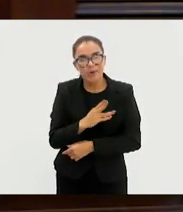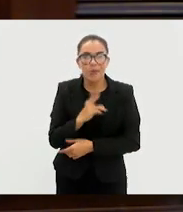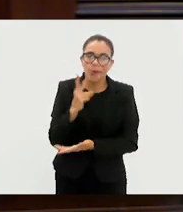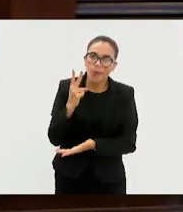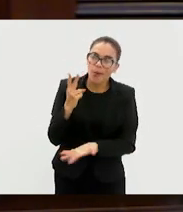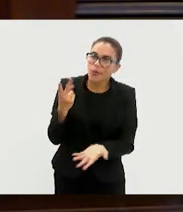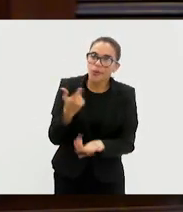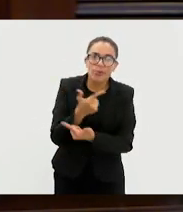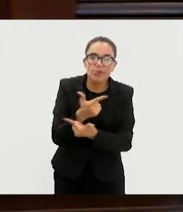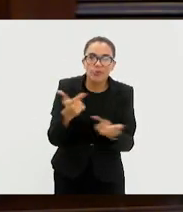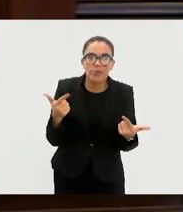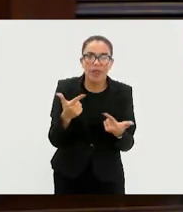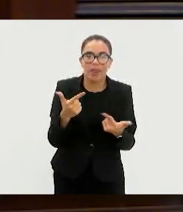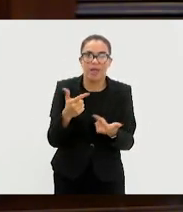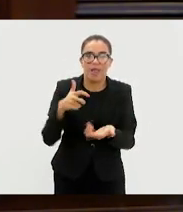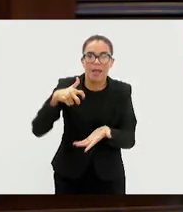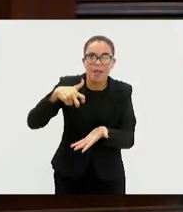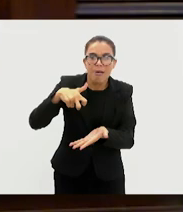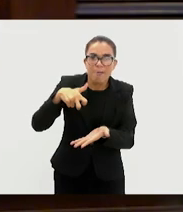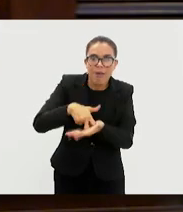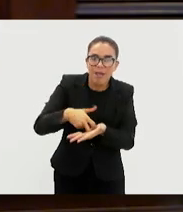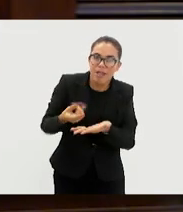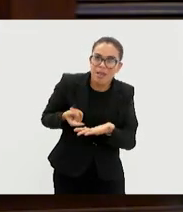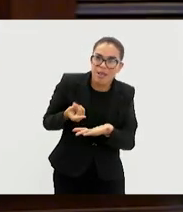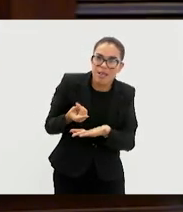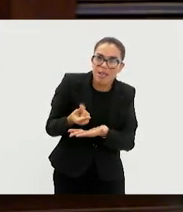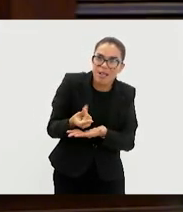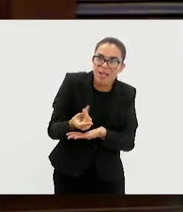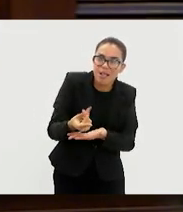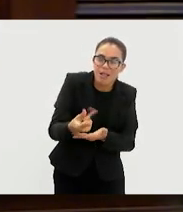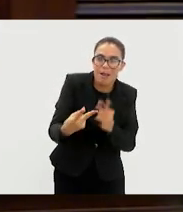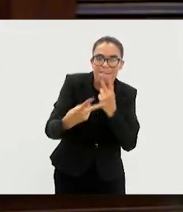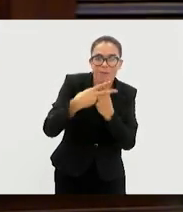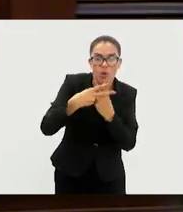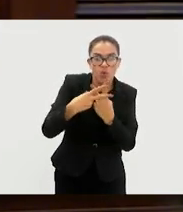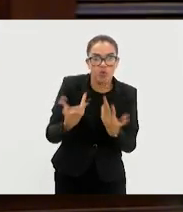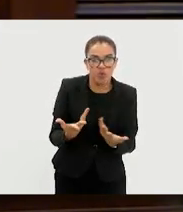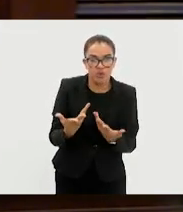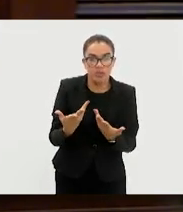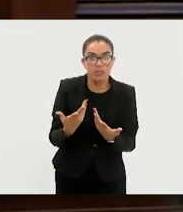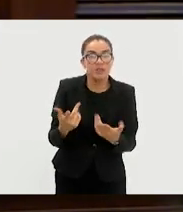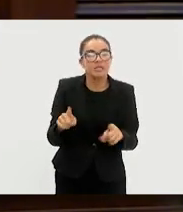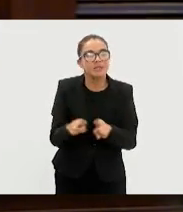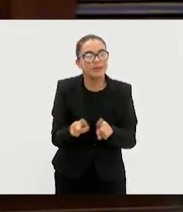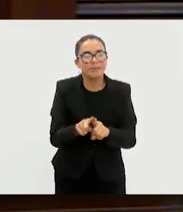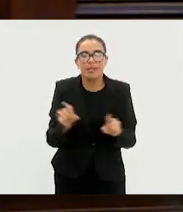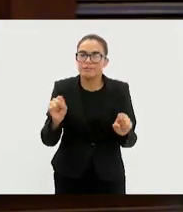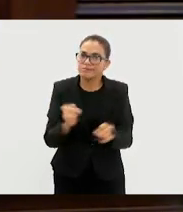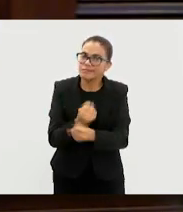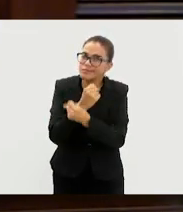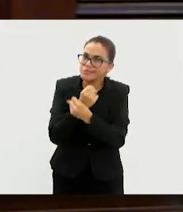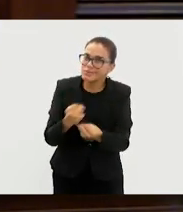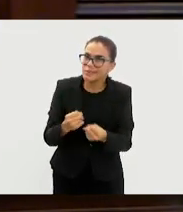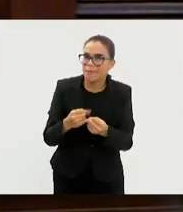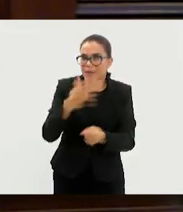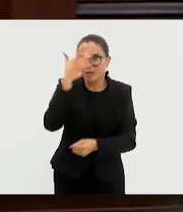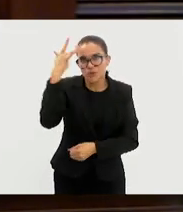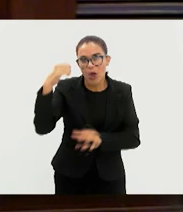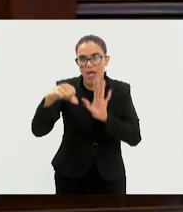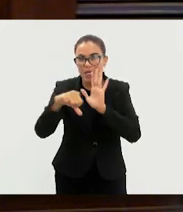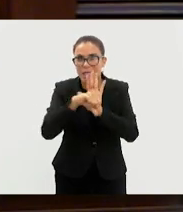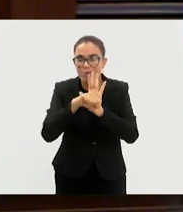não exista a pena perpétua. Não é possível que esses criminosos que